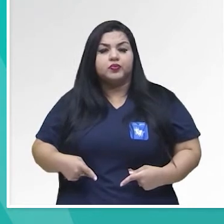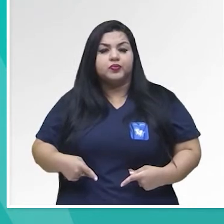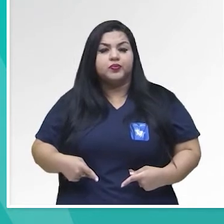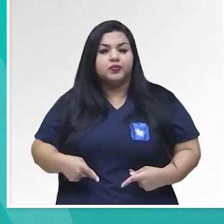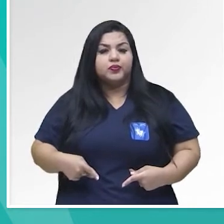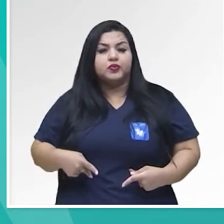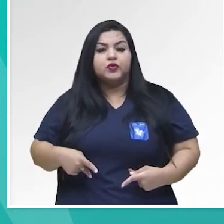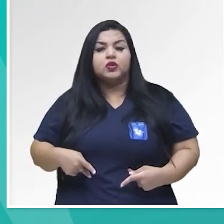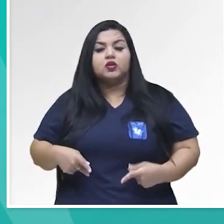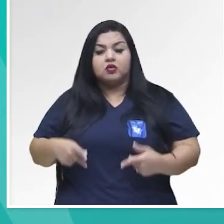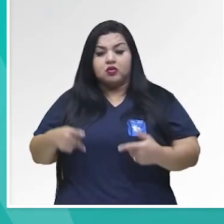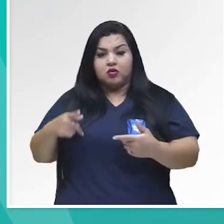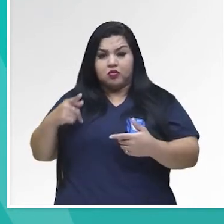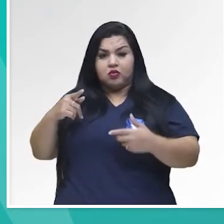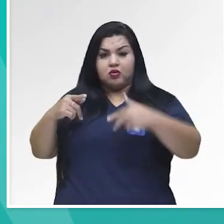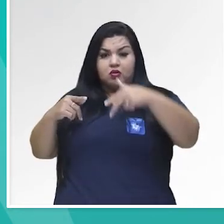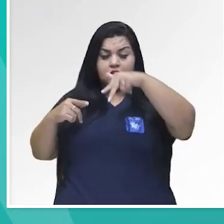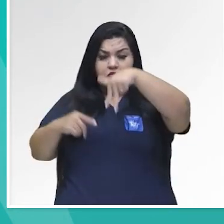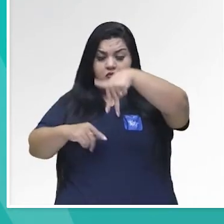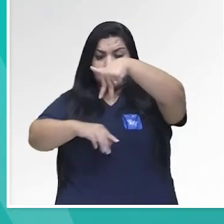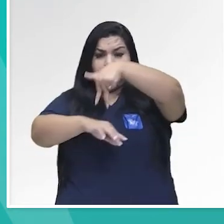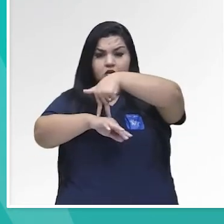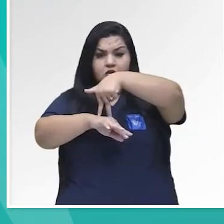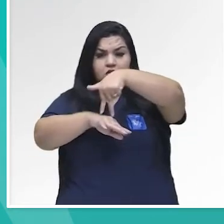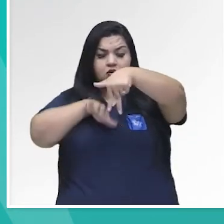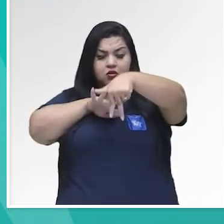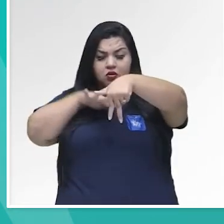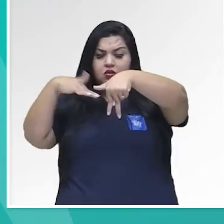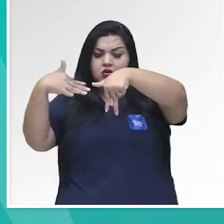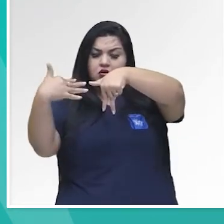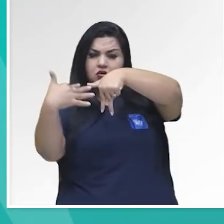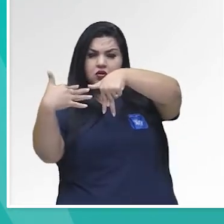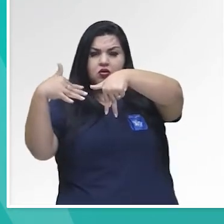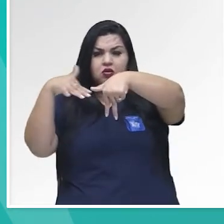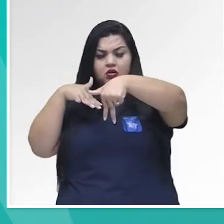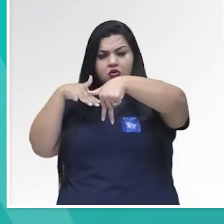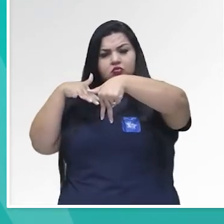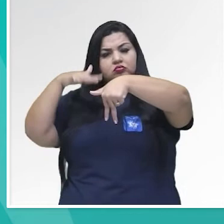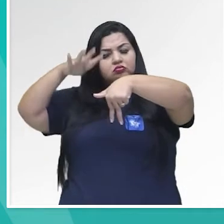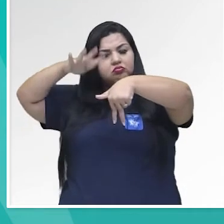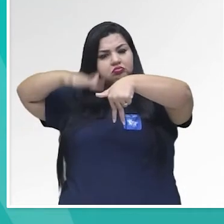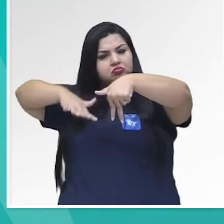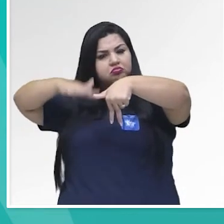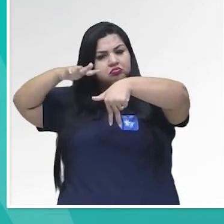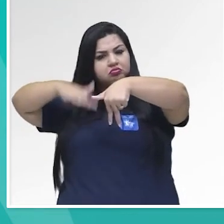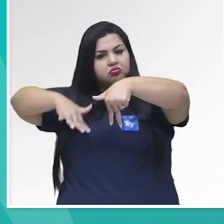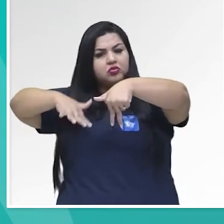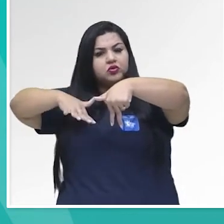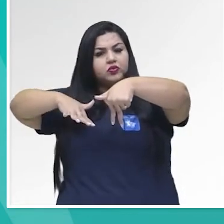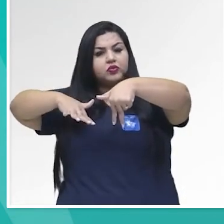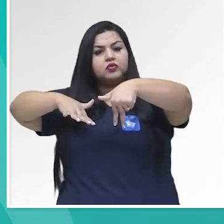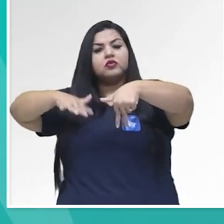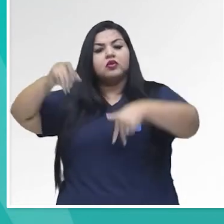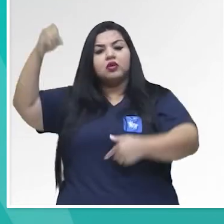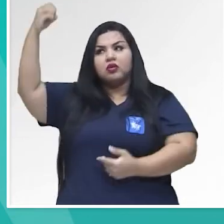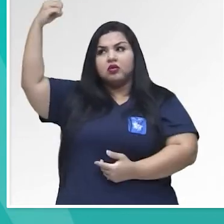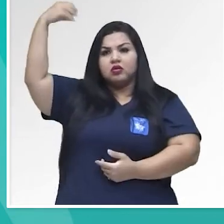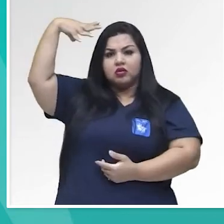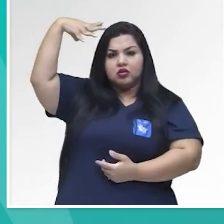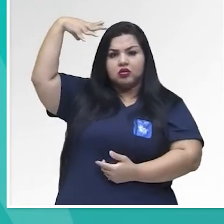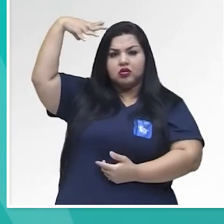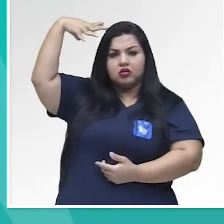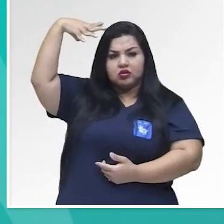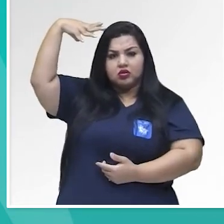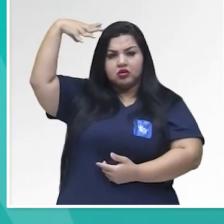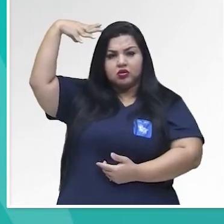o centro de atenção, como alguém digno de ser contemplado. No Iluminismo, também na Europa,